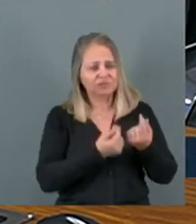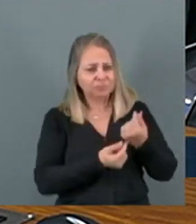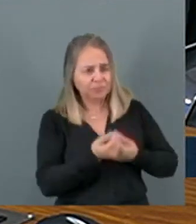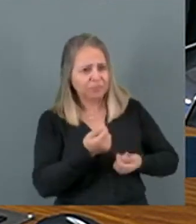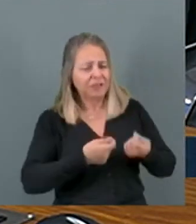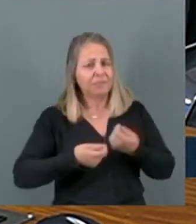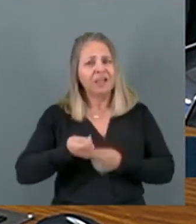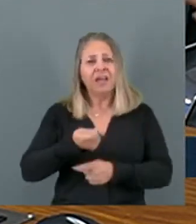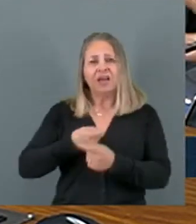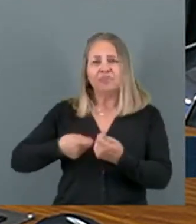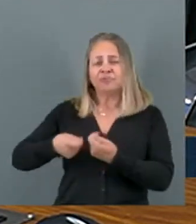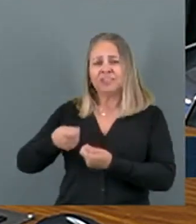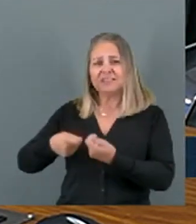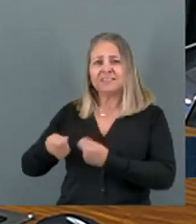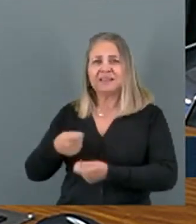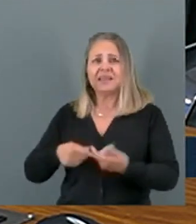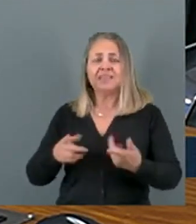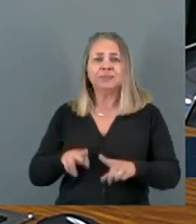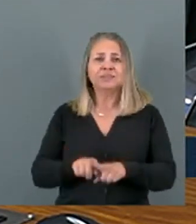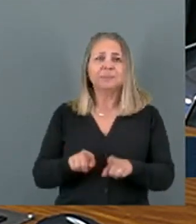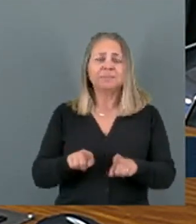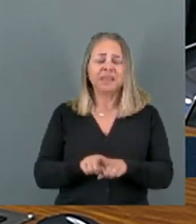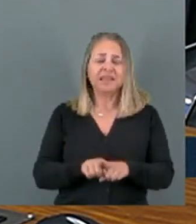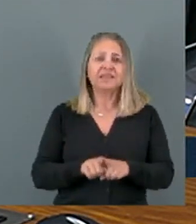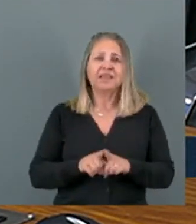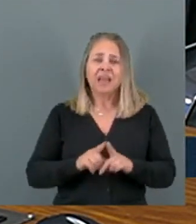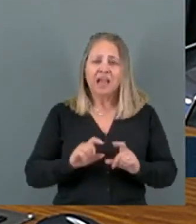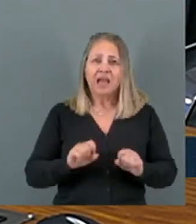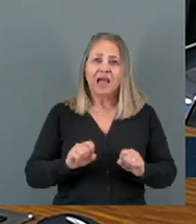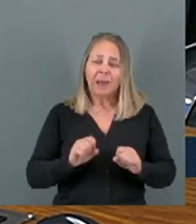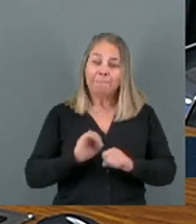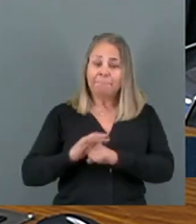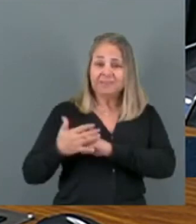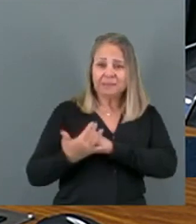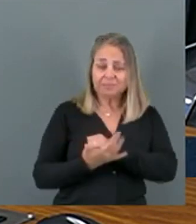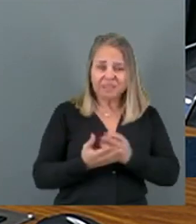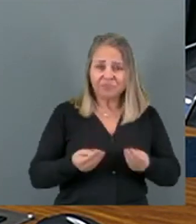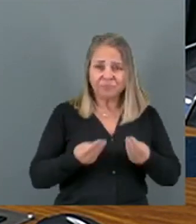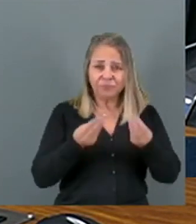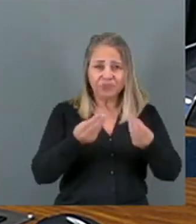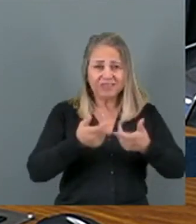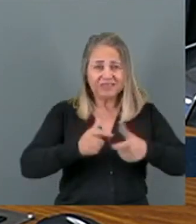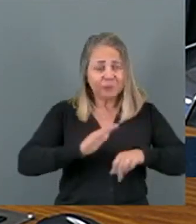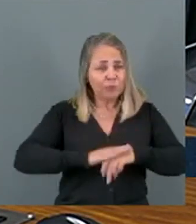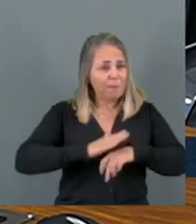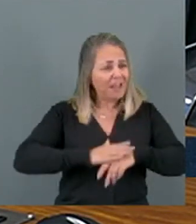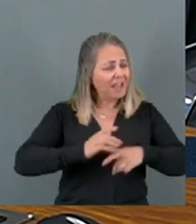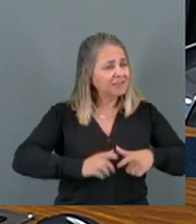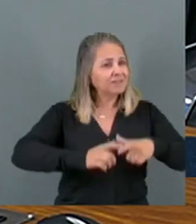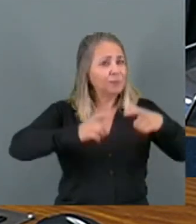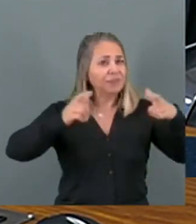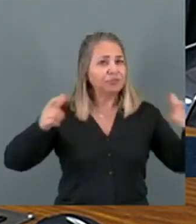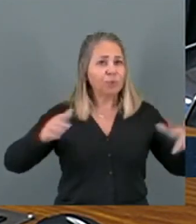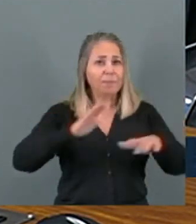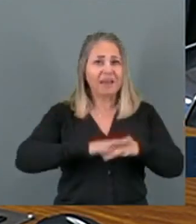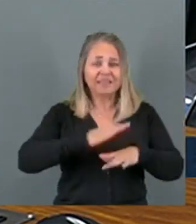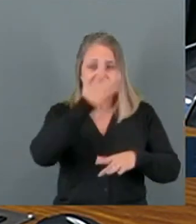do isolamento social, a pandemia ela fortaleceu uma série de fatores de riscos para a depressão e para o risco de